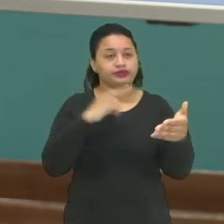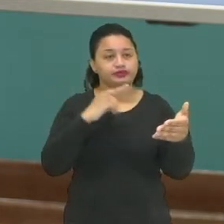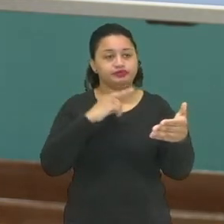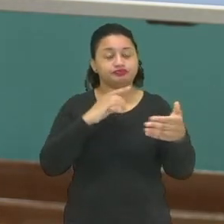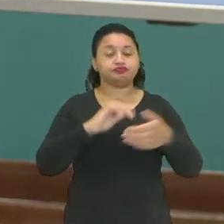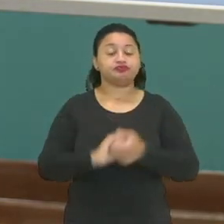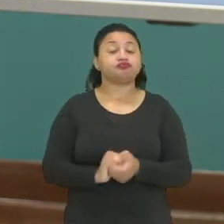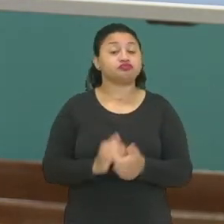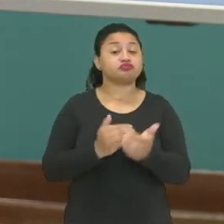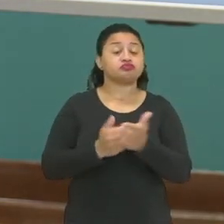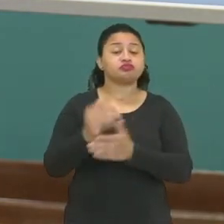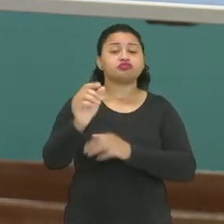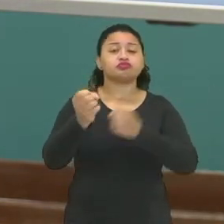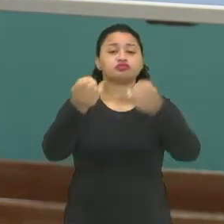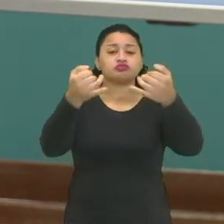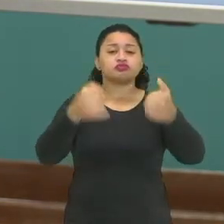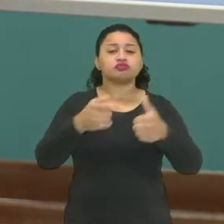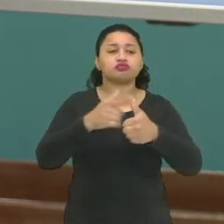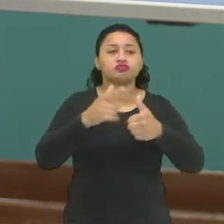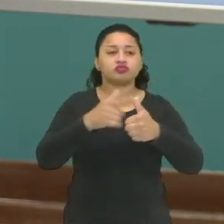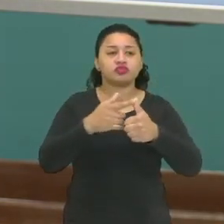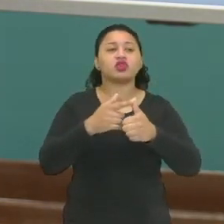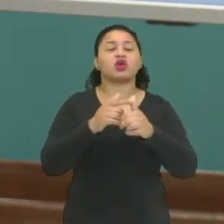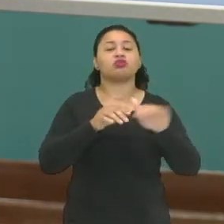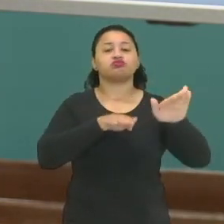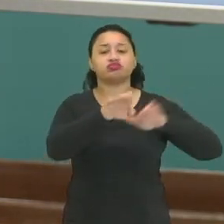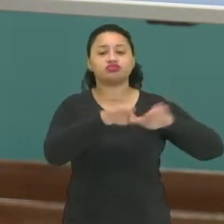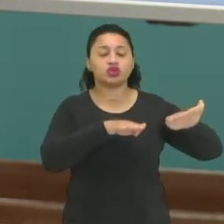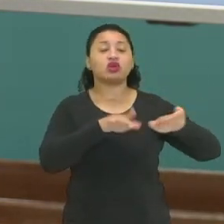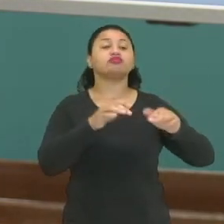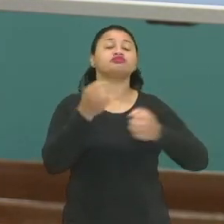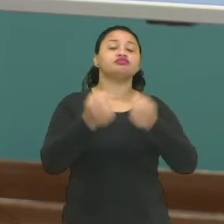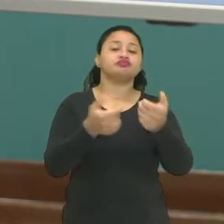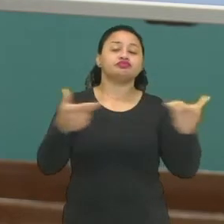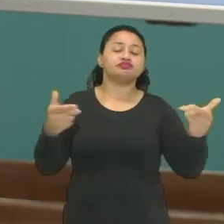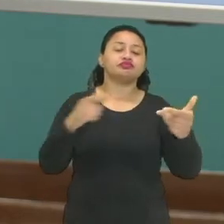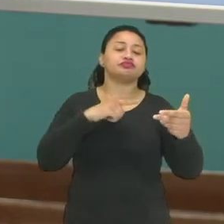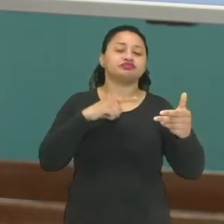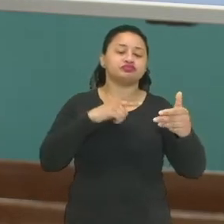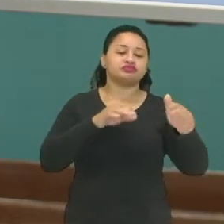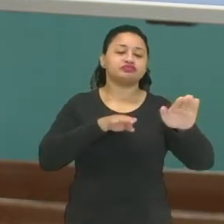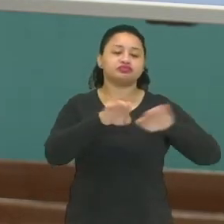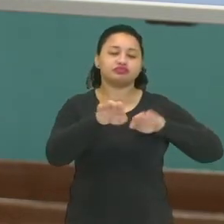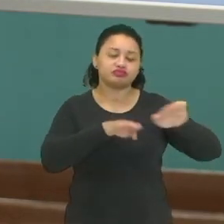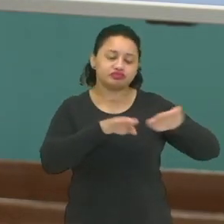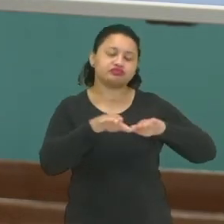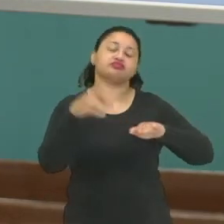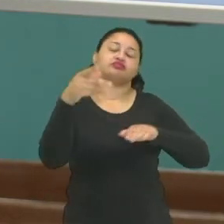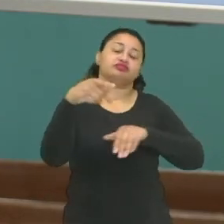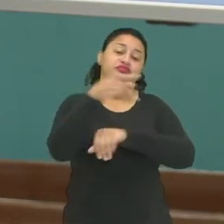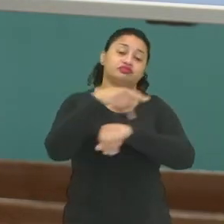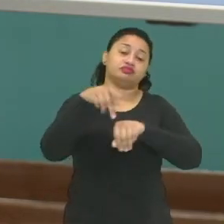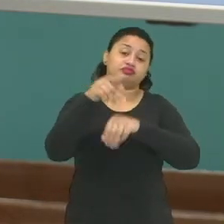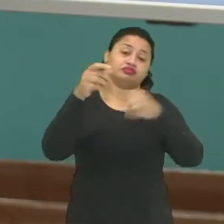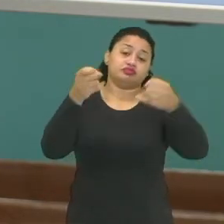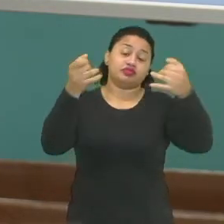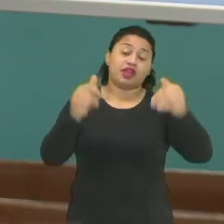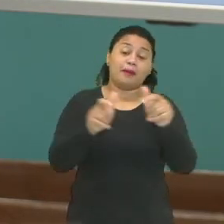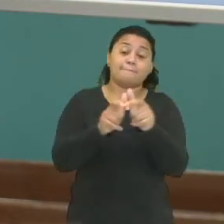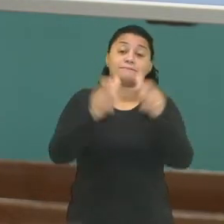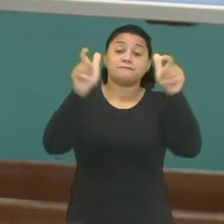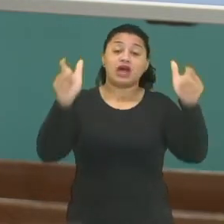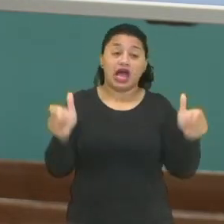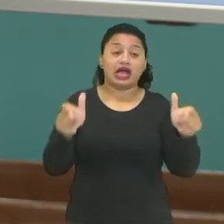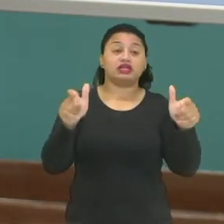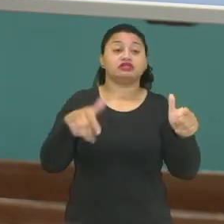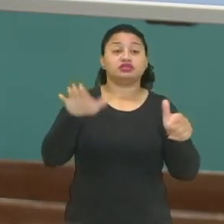pelas rodovias aqui, olha só. O transporte por meio de rodovias no nosso país, conforme já falamos, é a maior parte, Olha